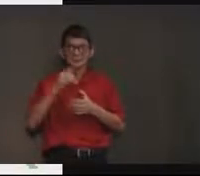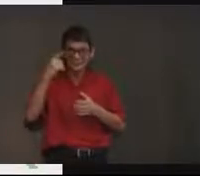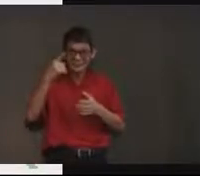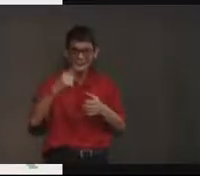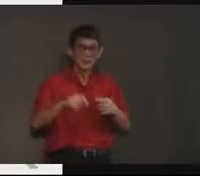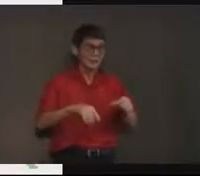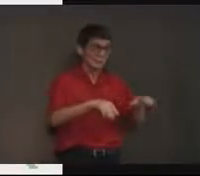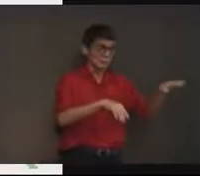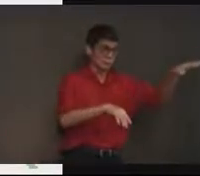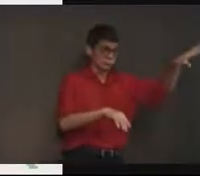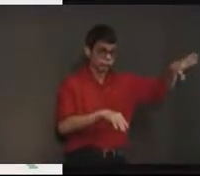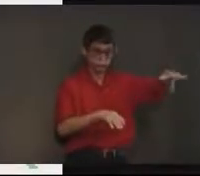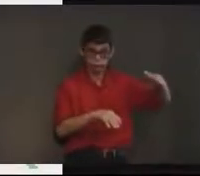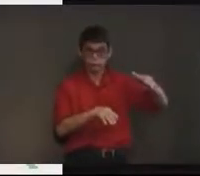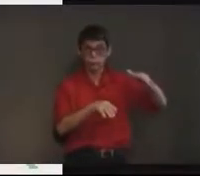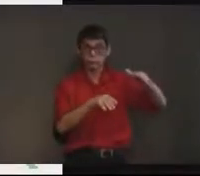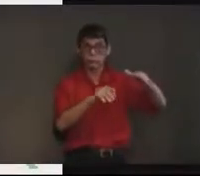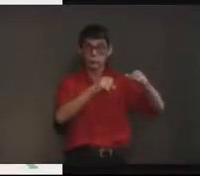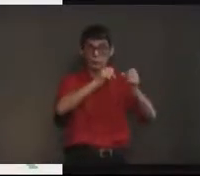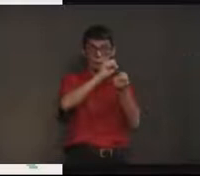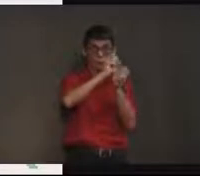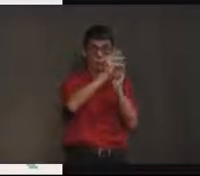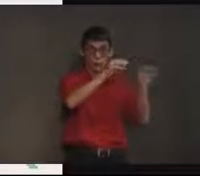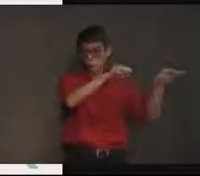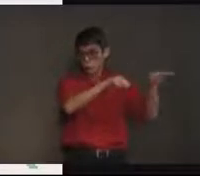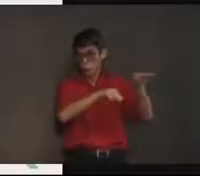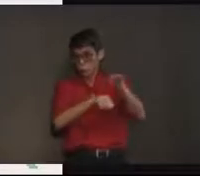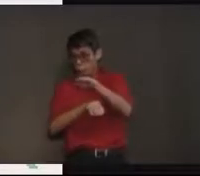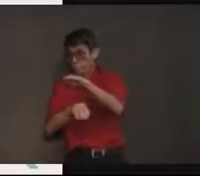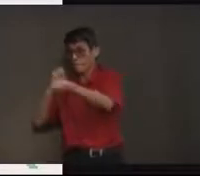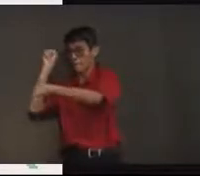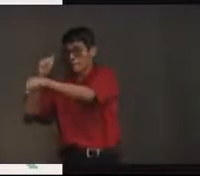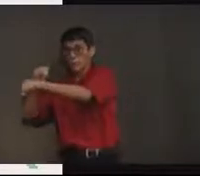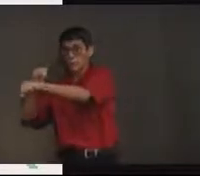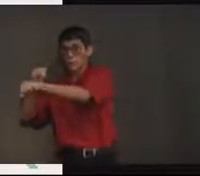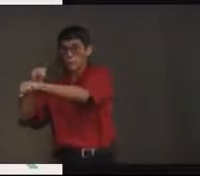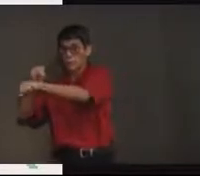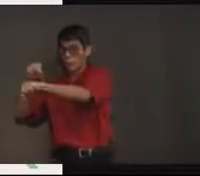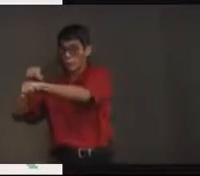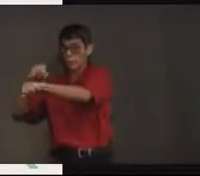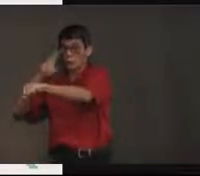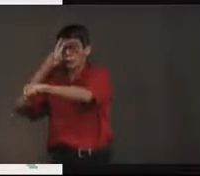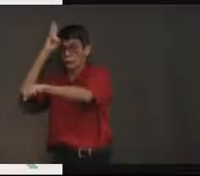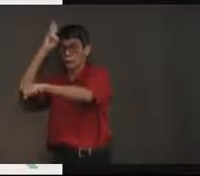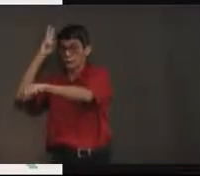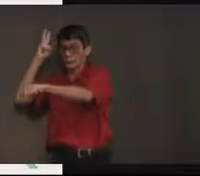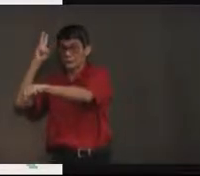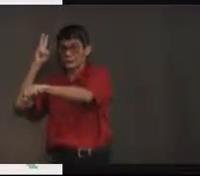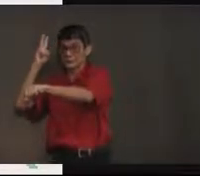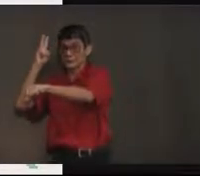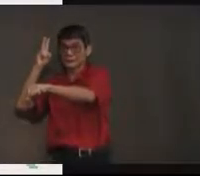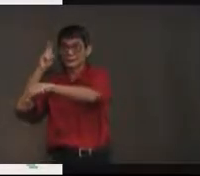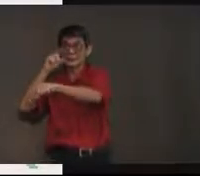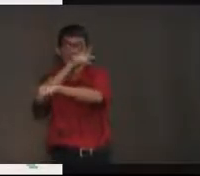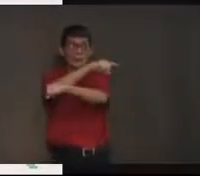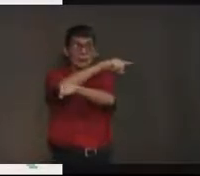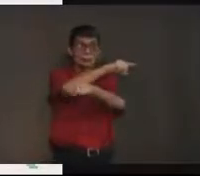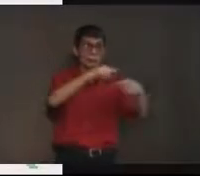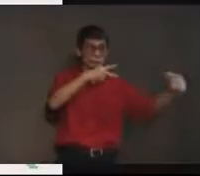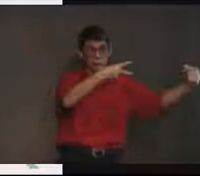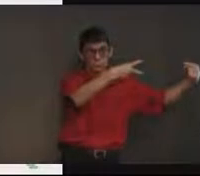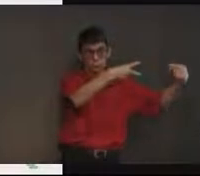onda já estacionada tá ali né um foco intenso de luz aquilo foi provocado pelo meio em que ela